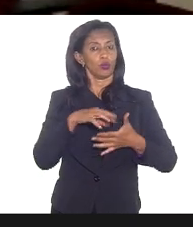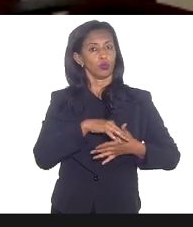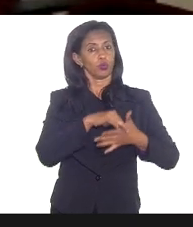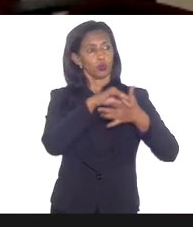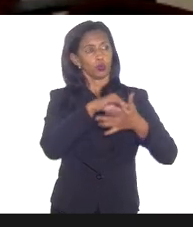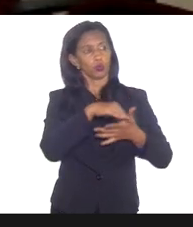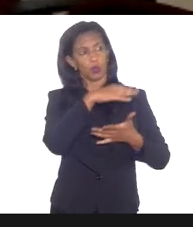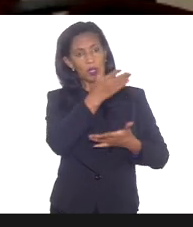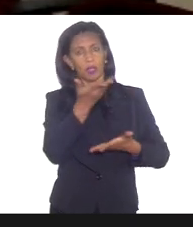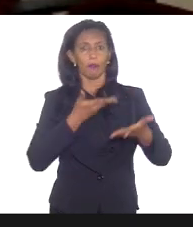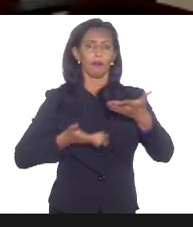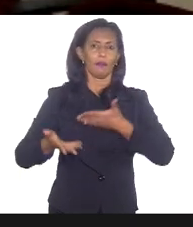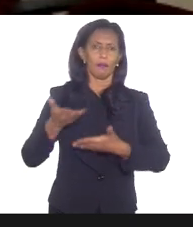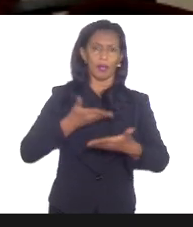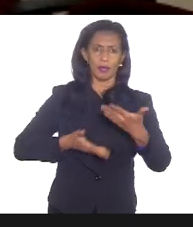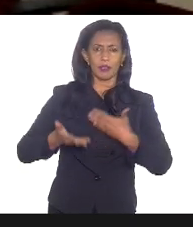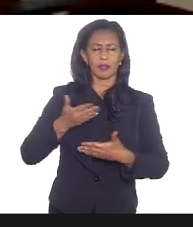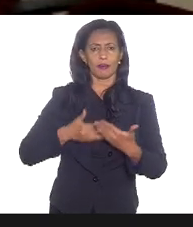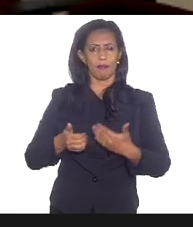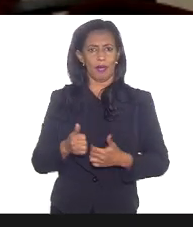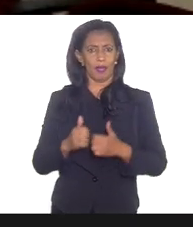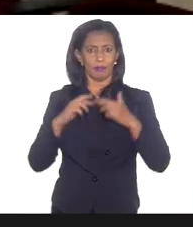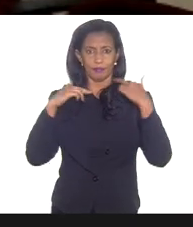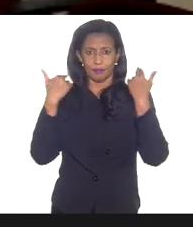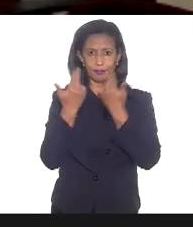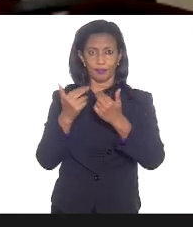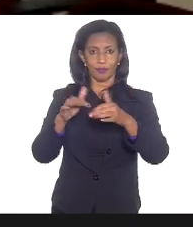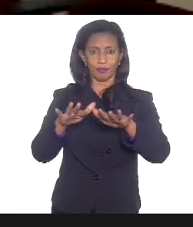representantes aí que participaram conosco dessa audiência.